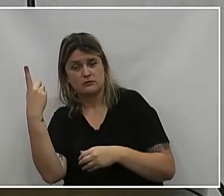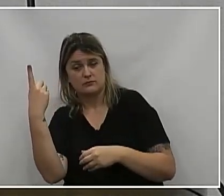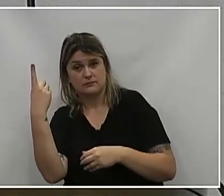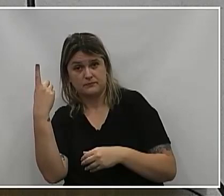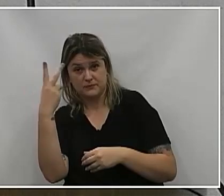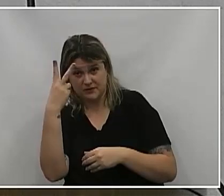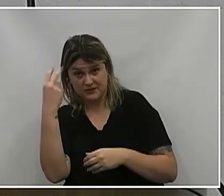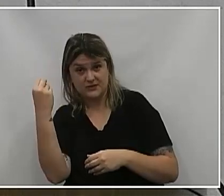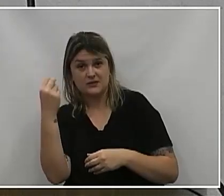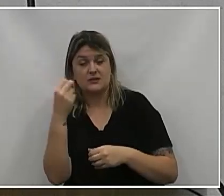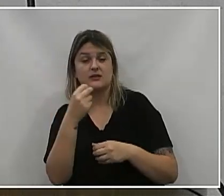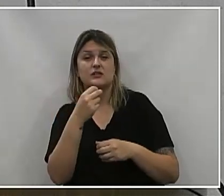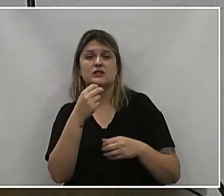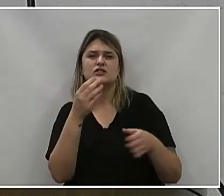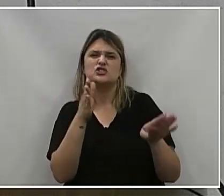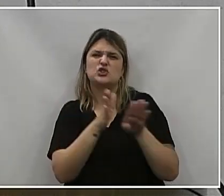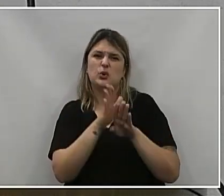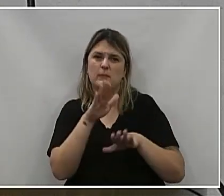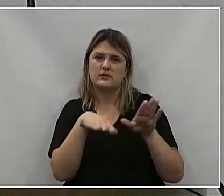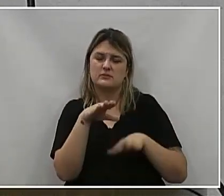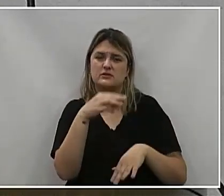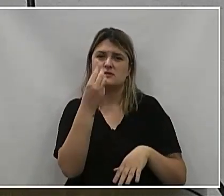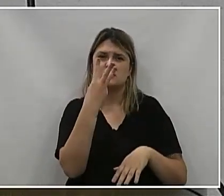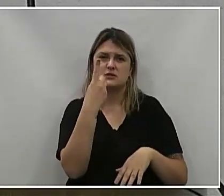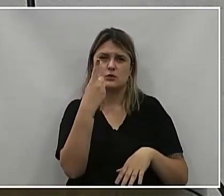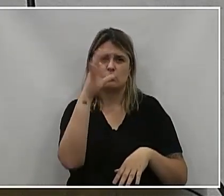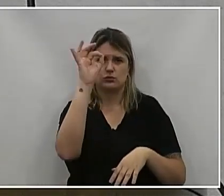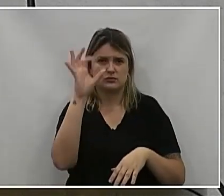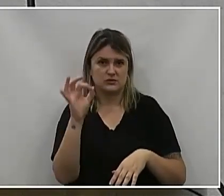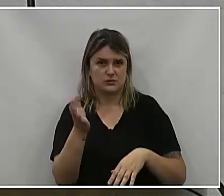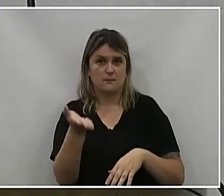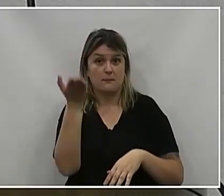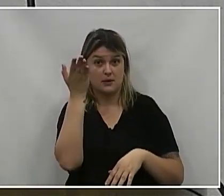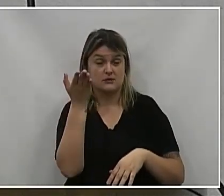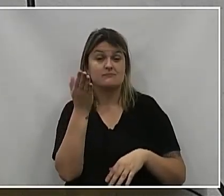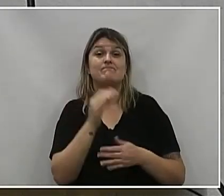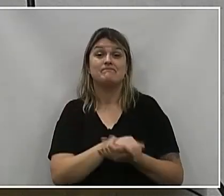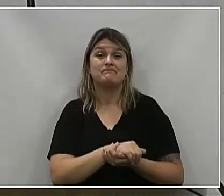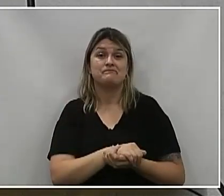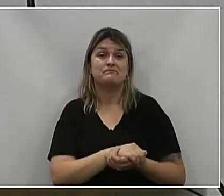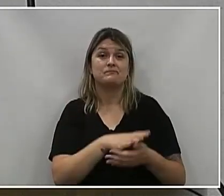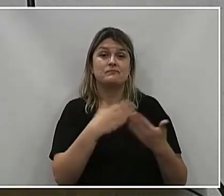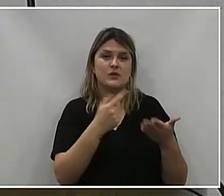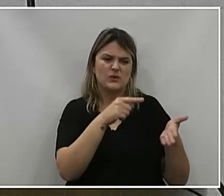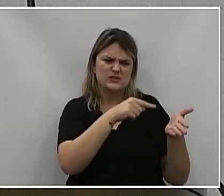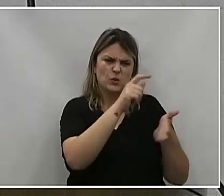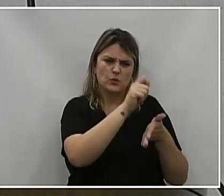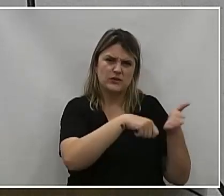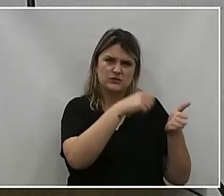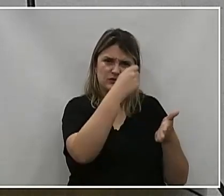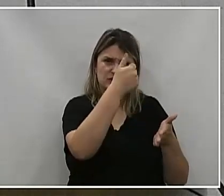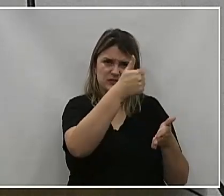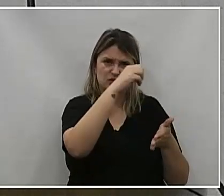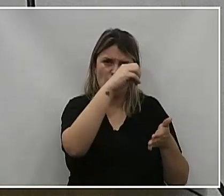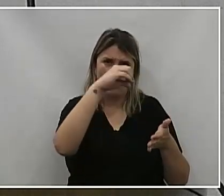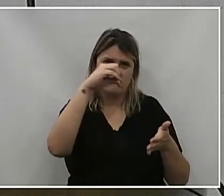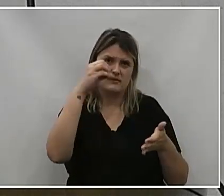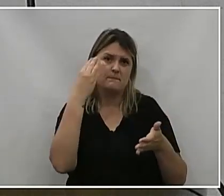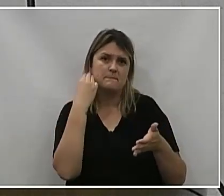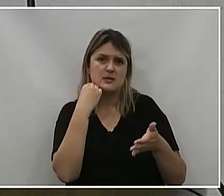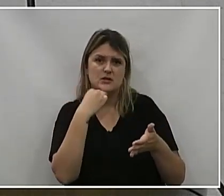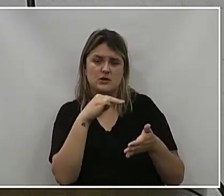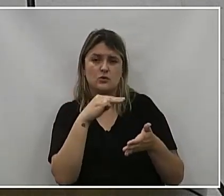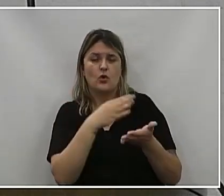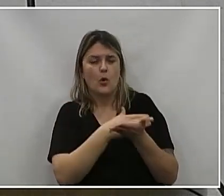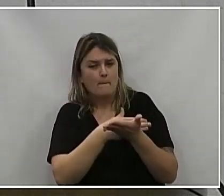31,10%. Então, nós já teríamos um contrato que partiria de 109 milhões, já